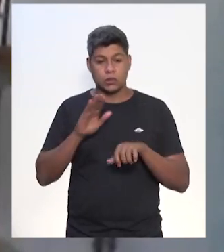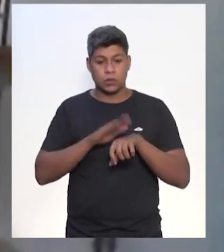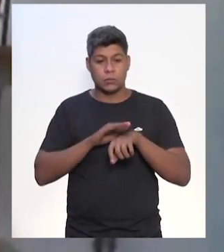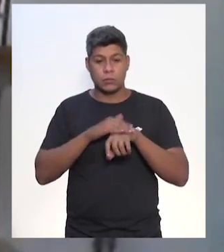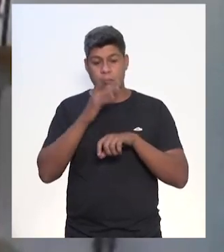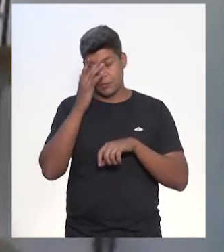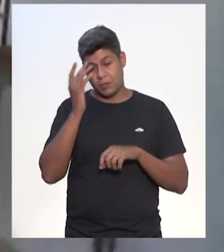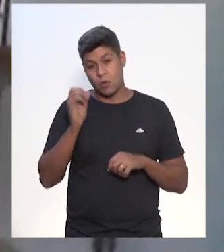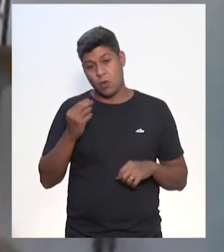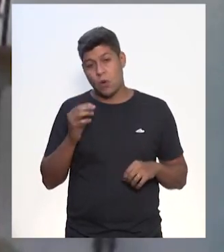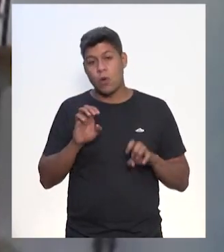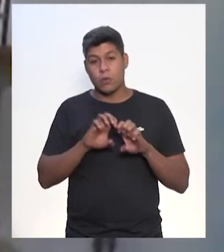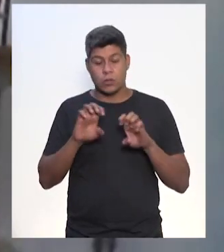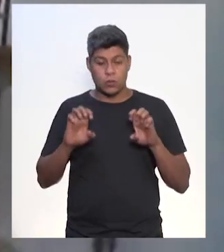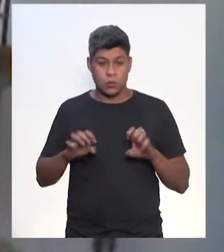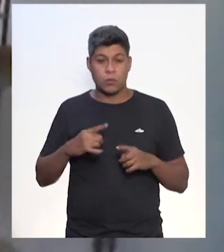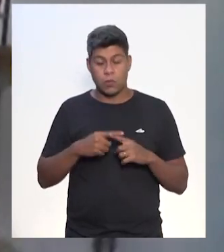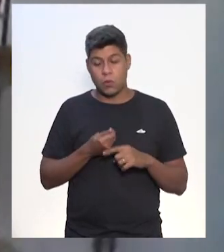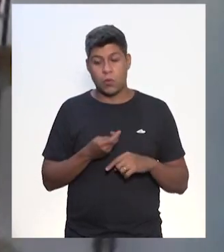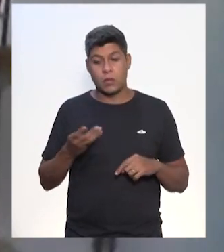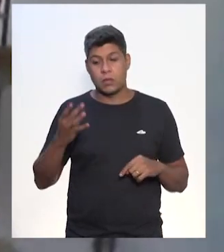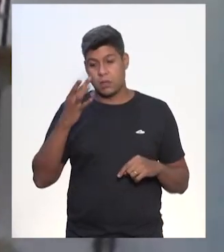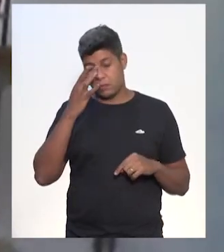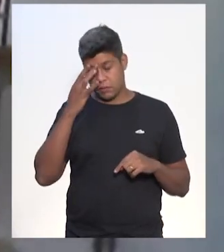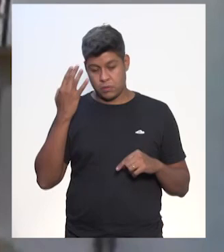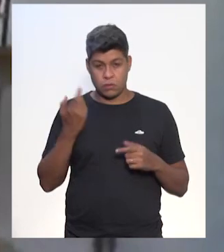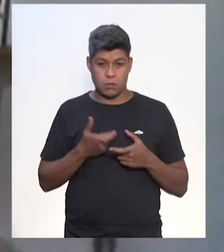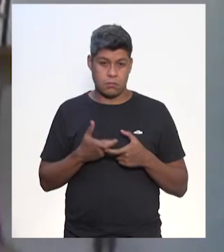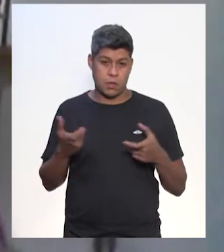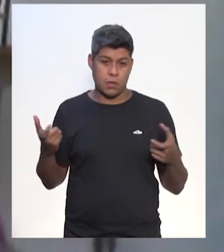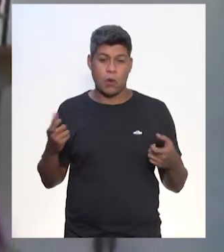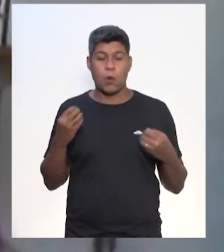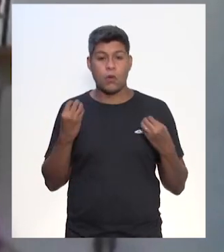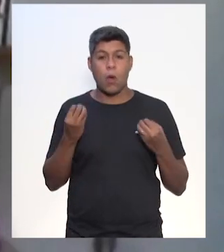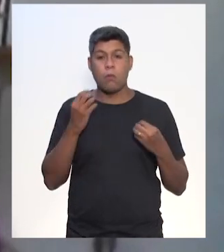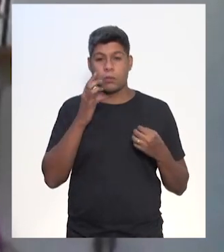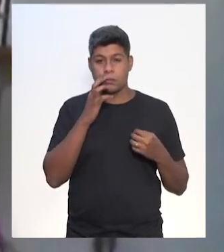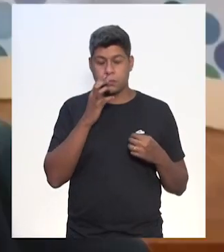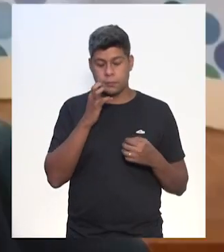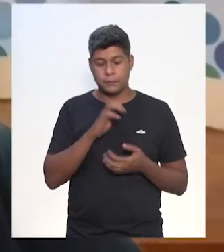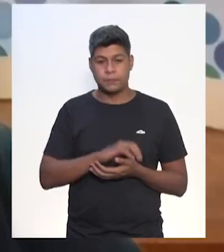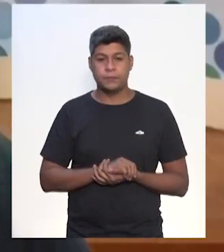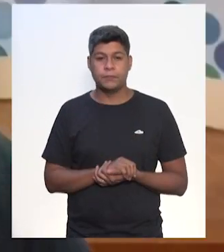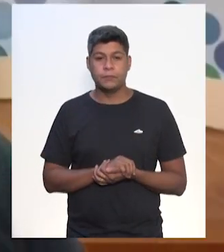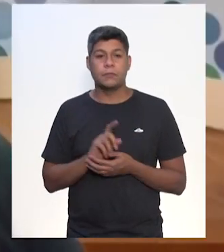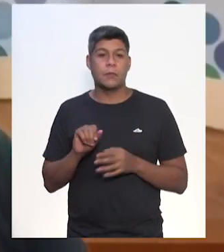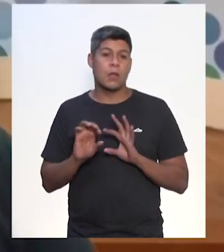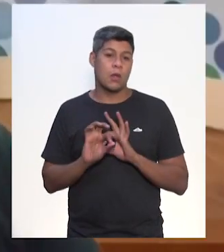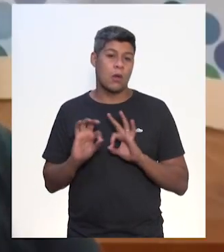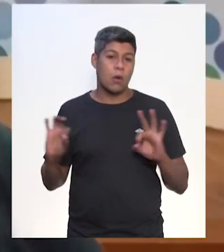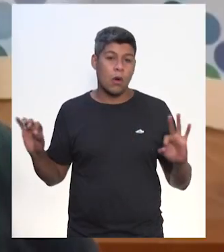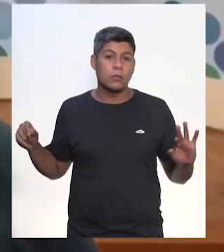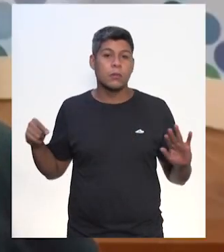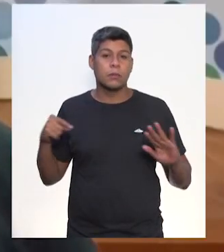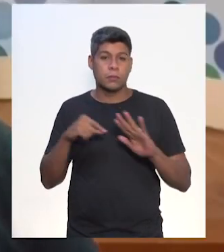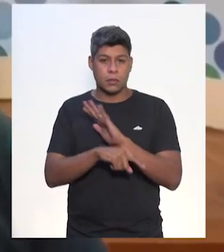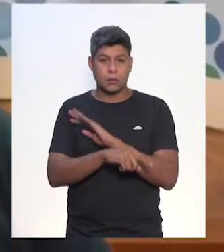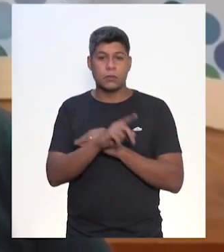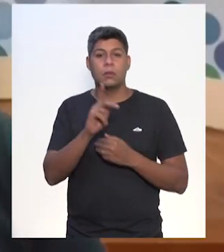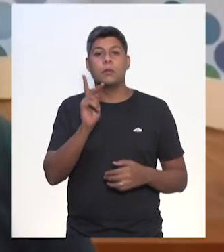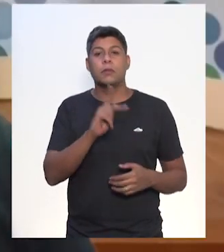as cidades se estruturam porque a quantidade de pessoas é muito grande? Isso aí é uma ótima pergunta, né,